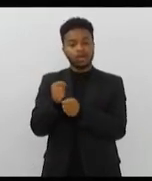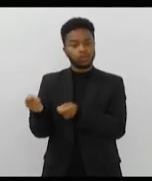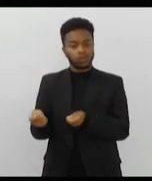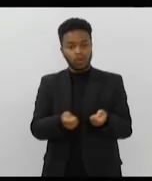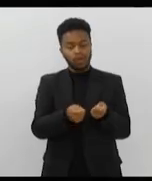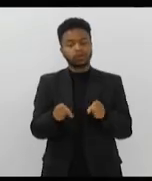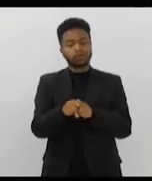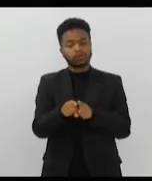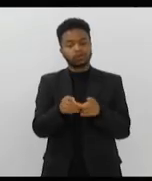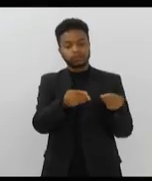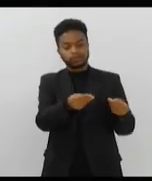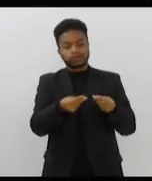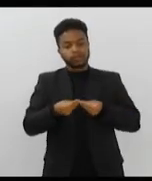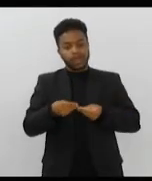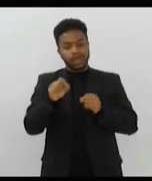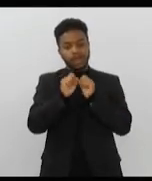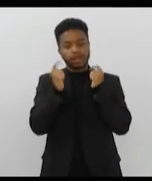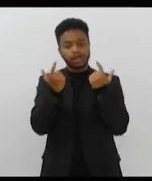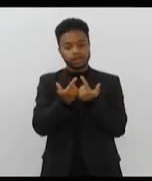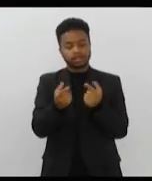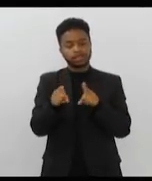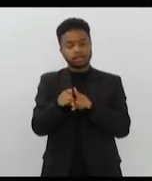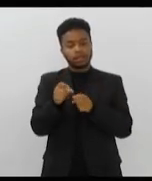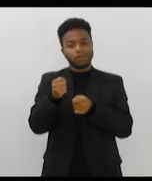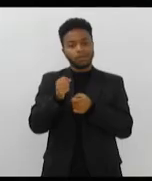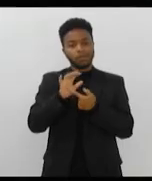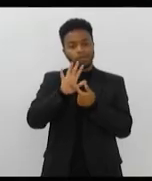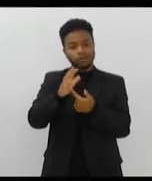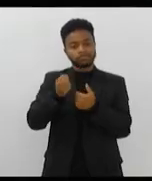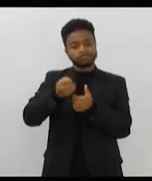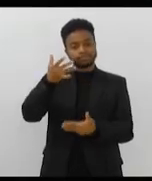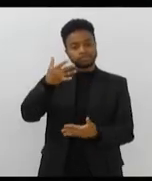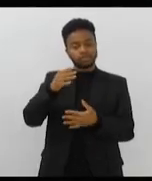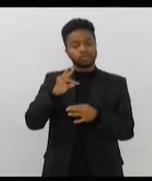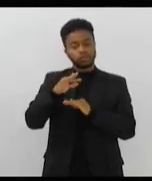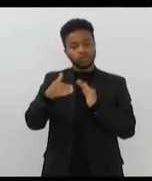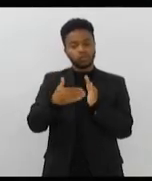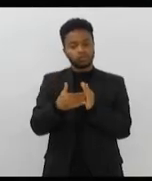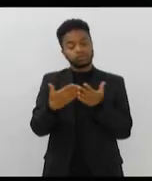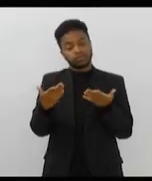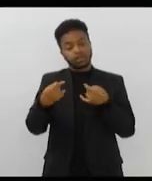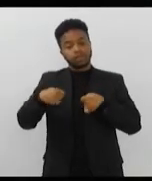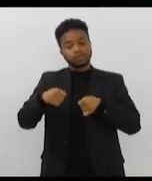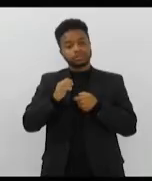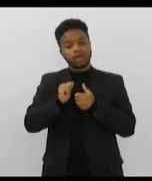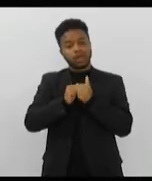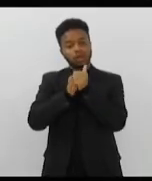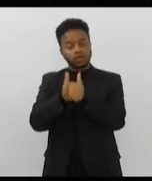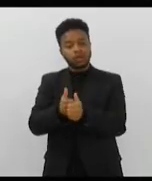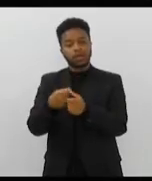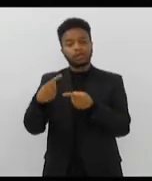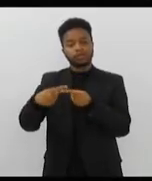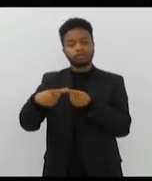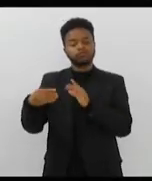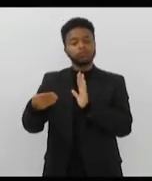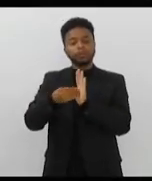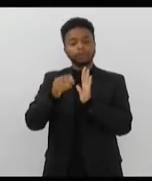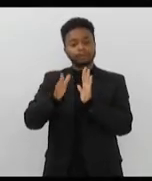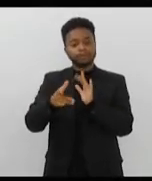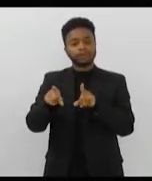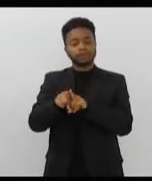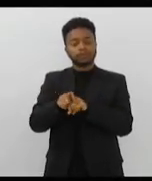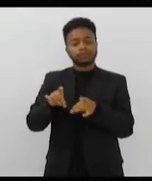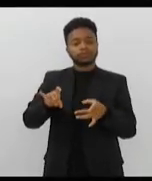para essa casa. E lá ele vai ter a rolar isso tudo. Então, ele tem que acompanhar, porque, como já está dito, também na